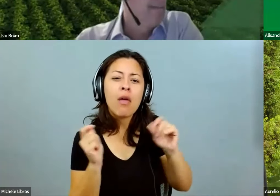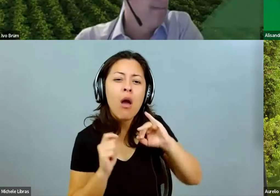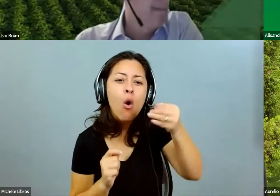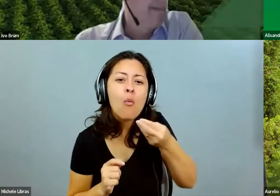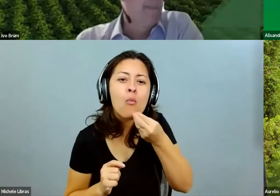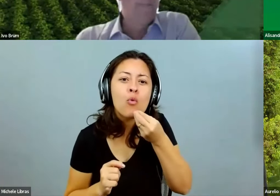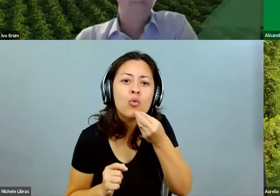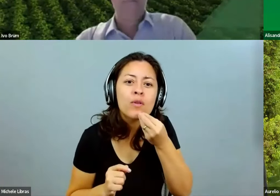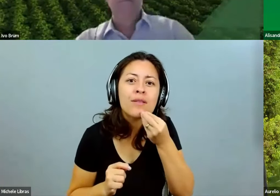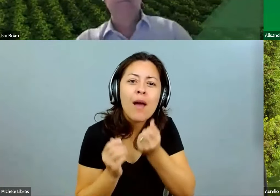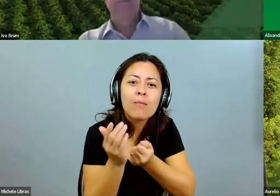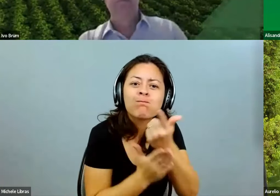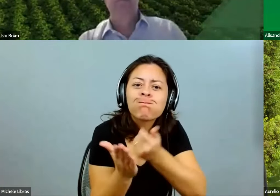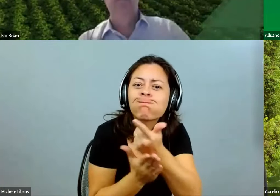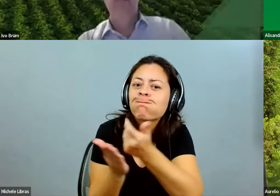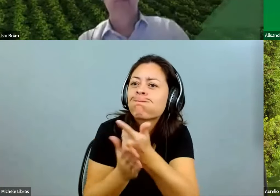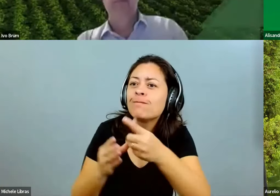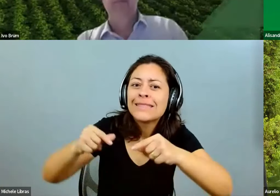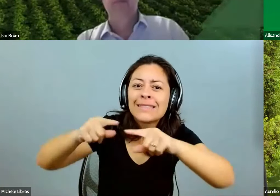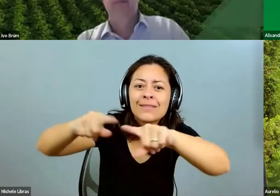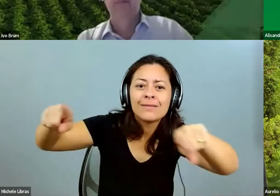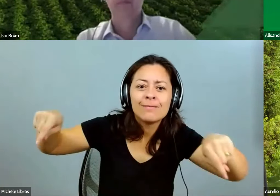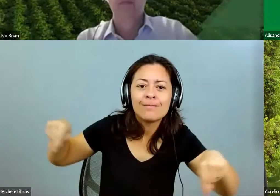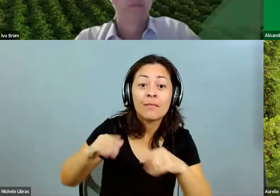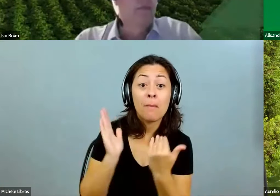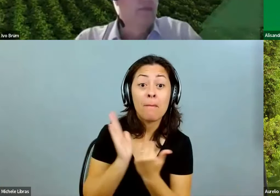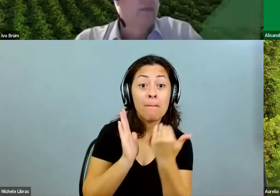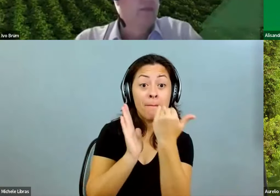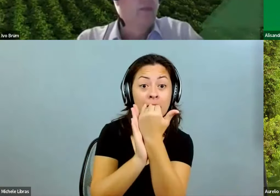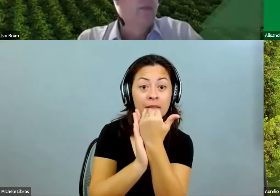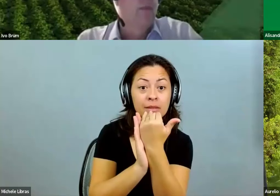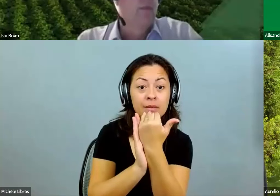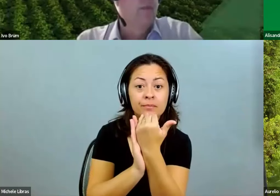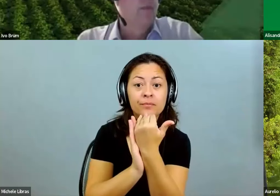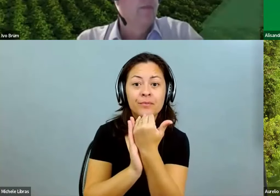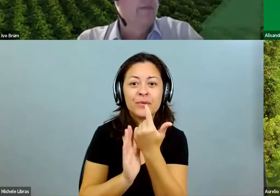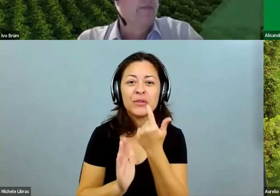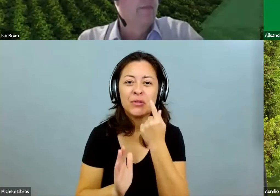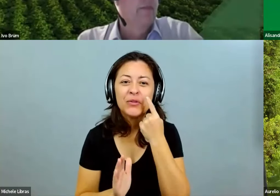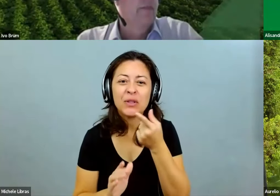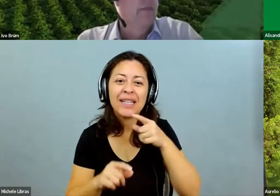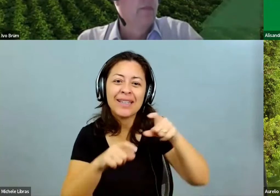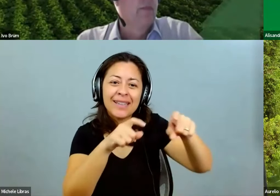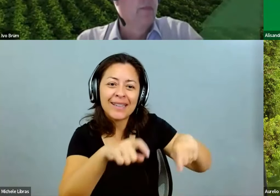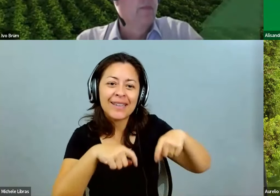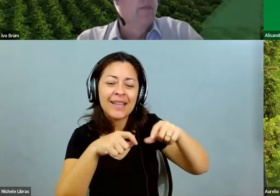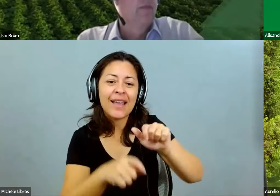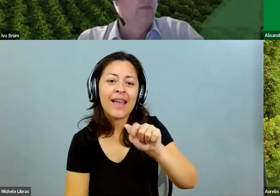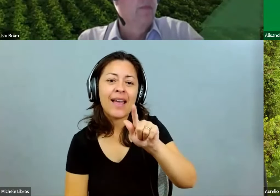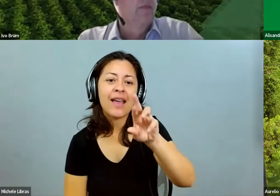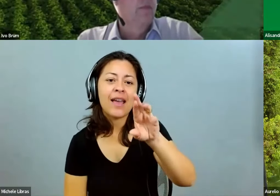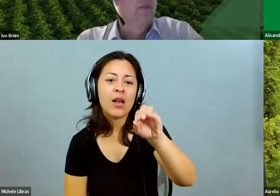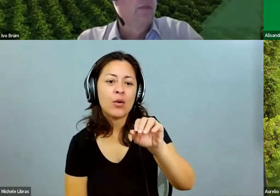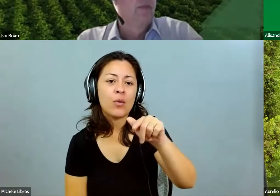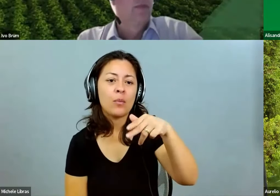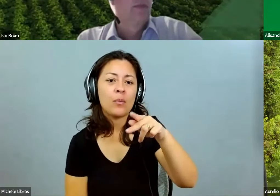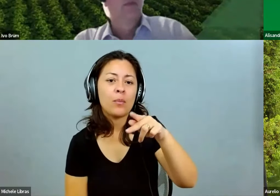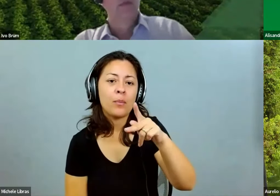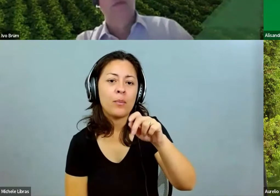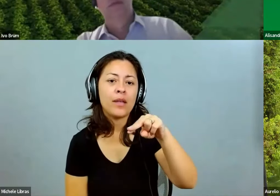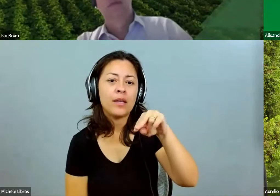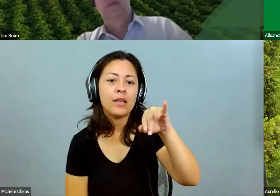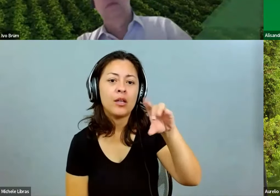de arrendamentos né então a gente anunciou ess essa expansão da da agr com agr Penido e e tem